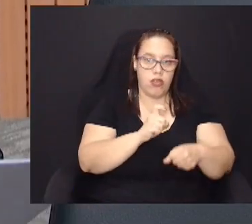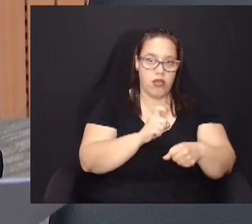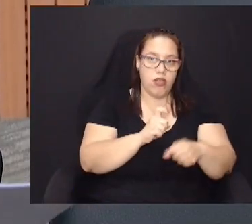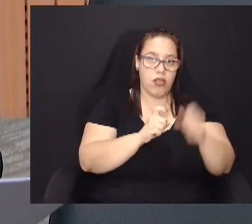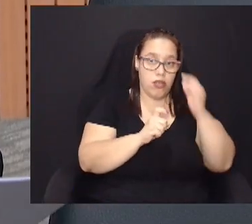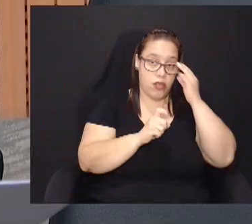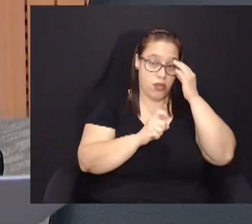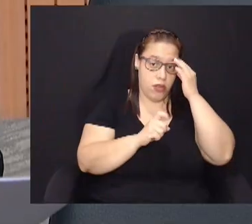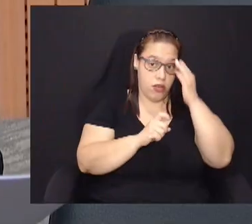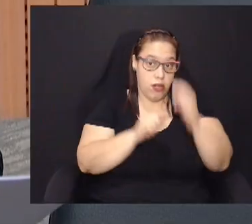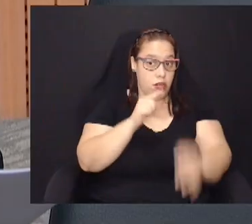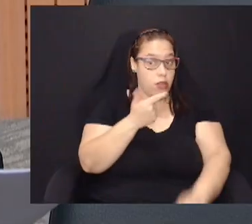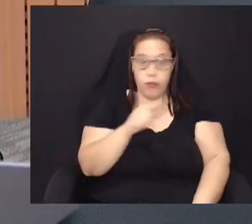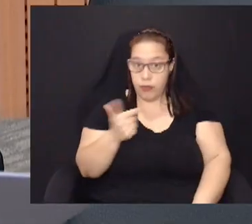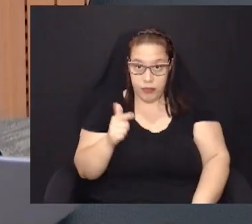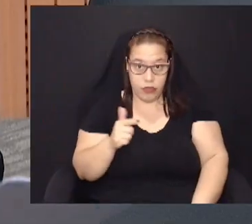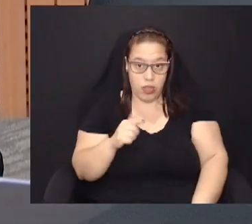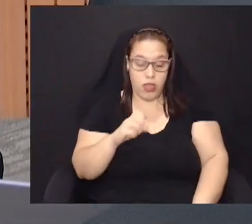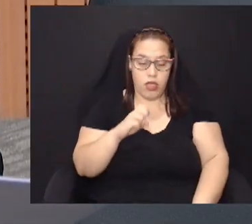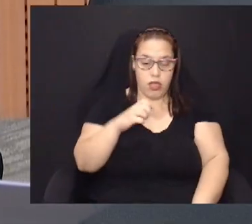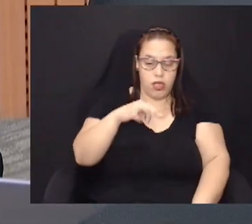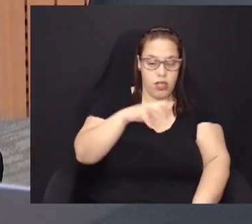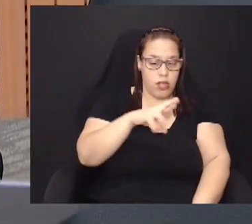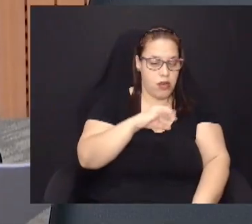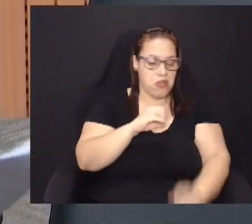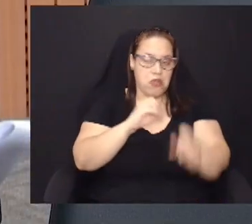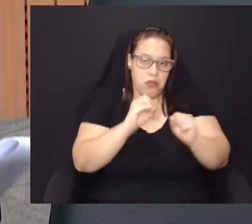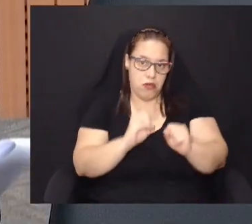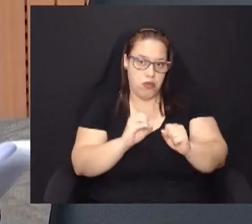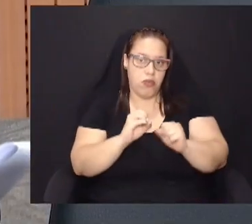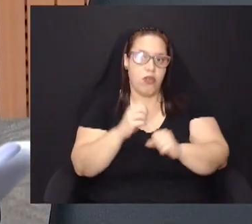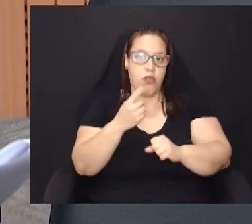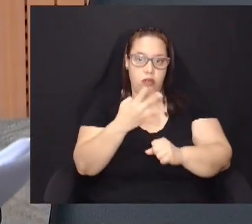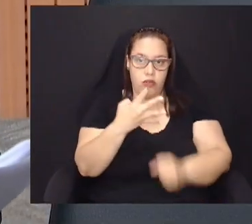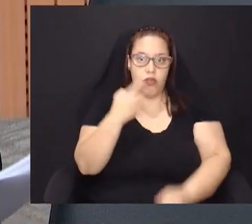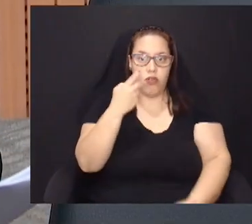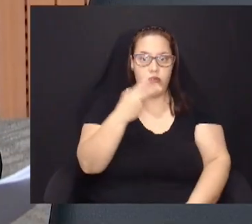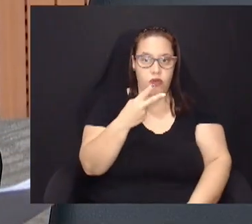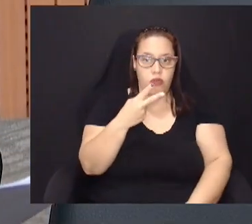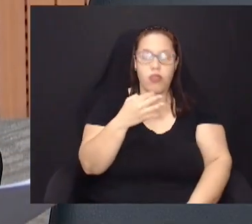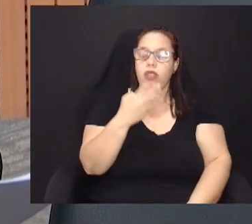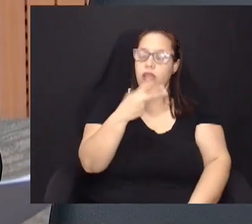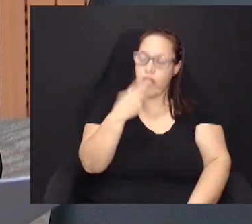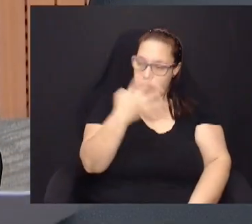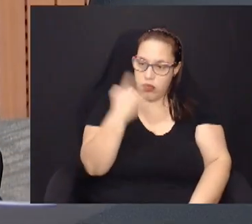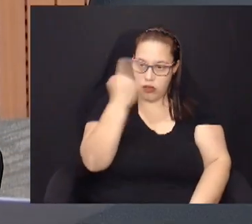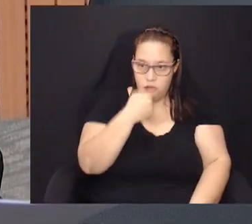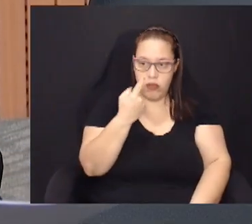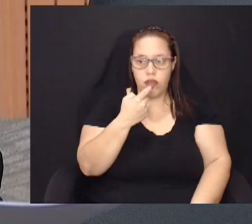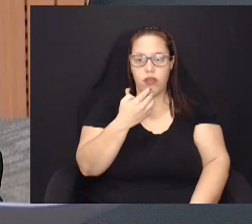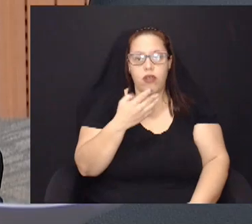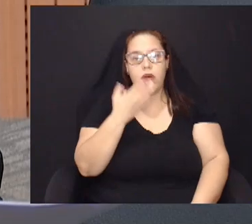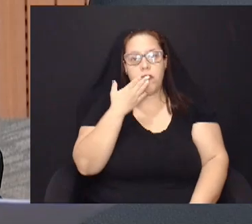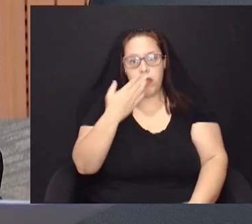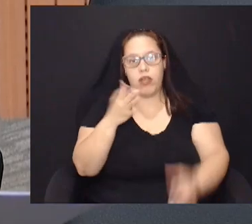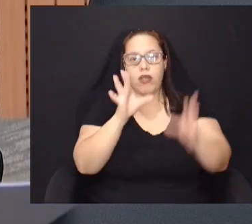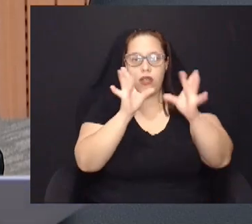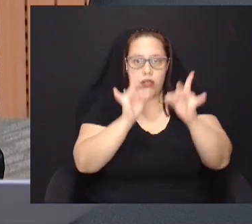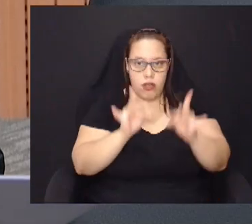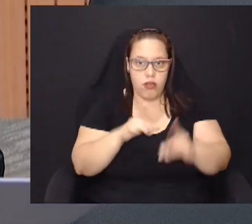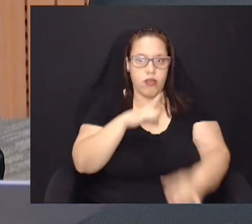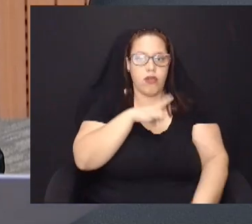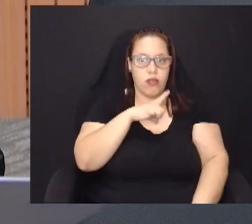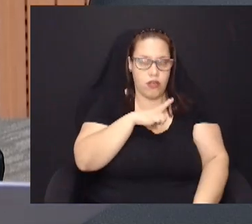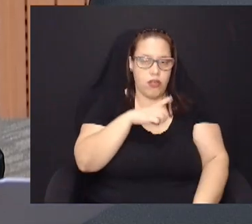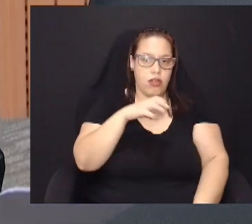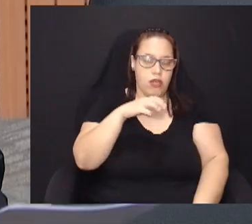caso, se você não tem entretenimento, você pode rodar 24 horas, desde que você peça o horário especial. Se você tem